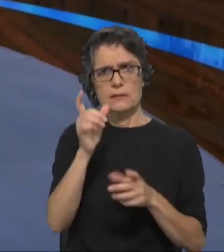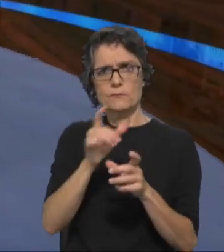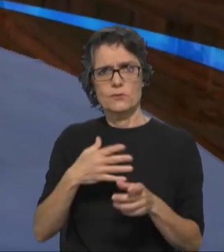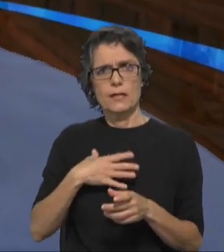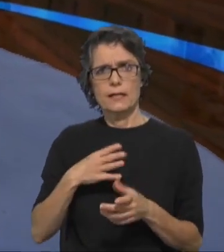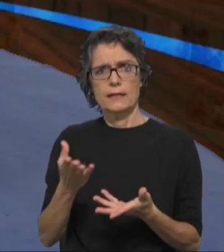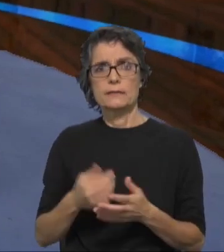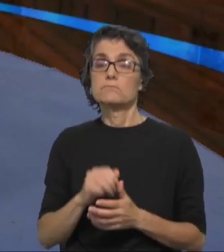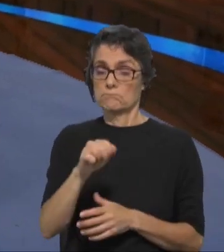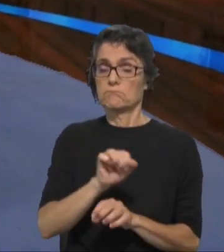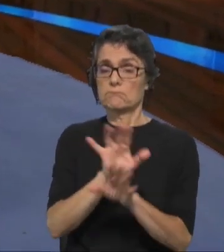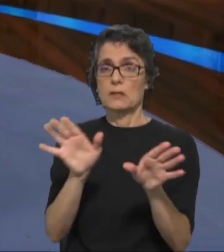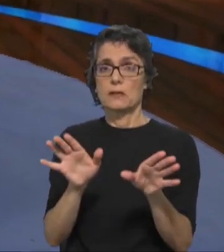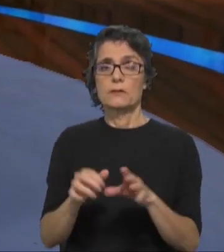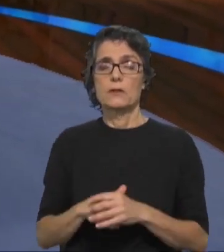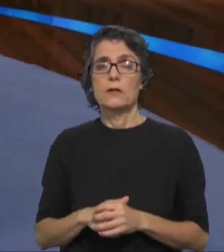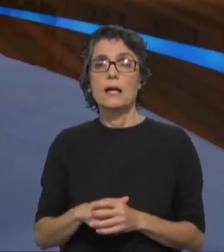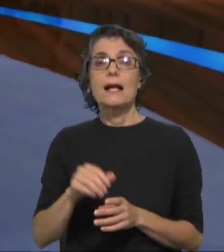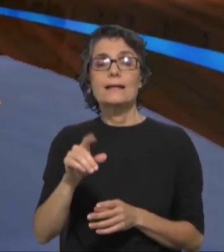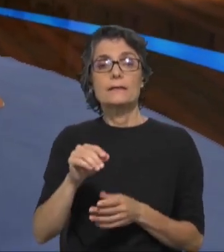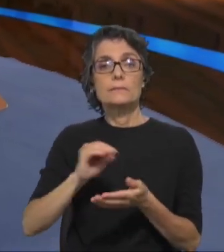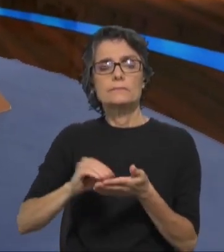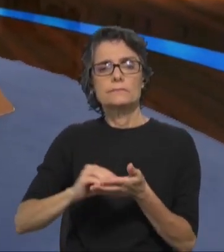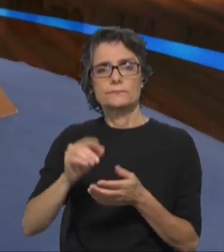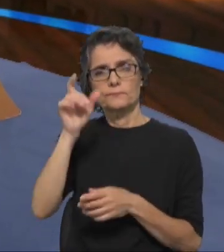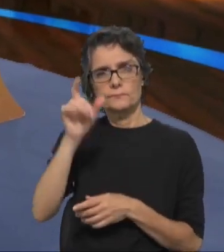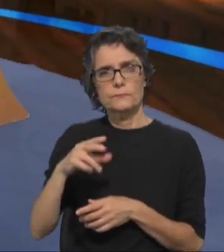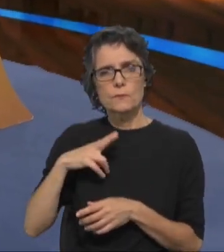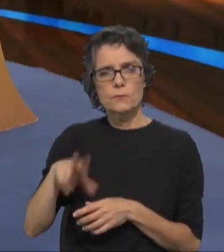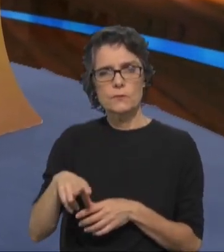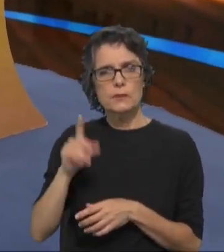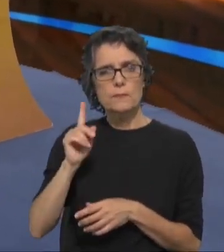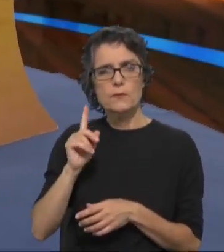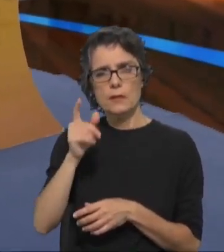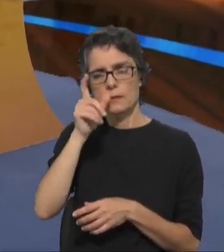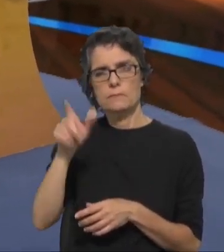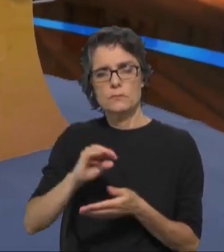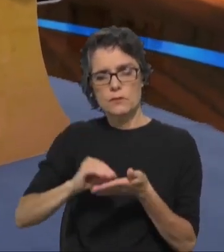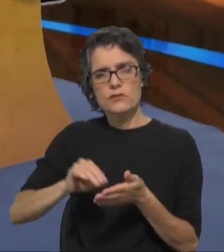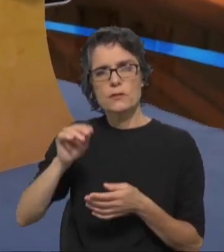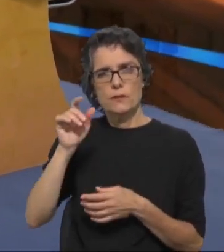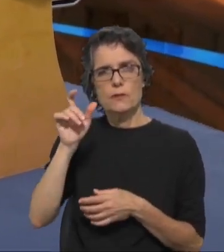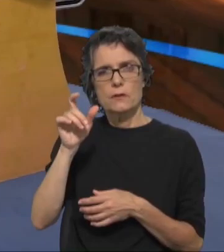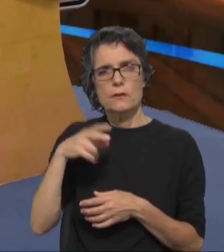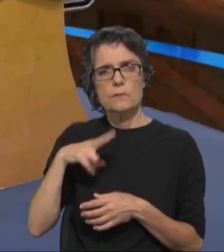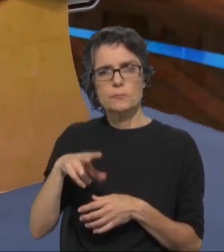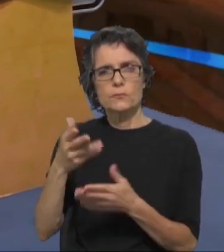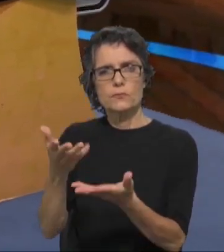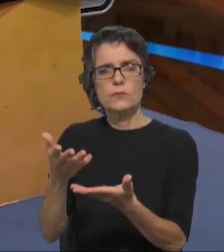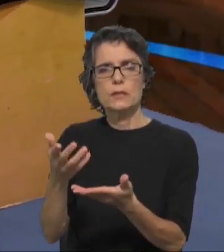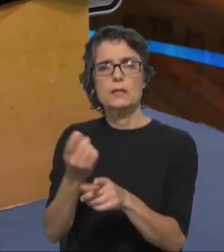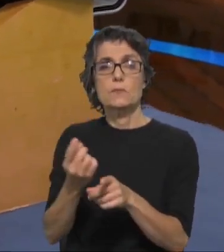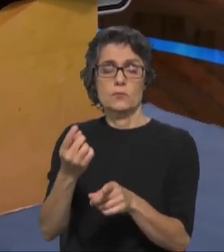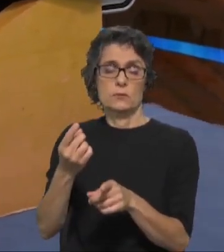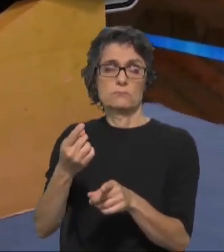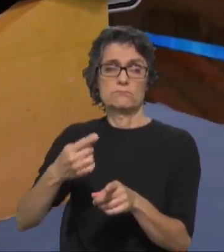que sim. E, principalmente, autores portugueses. É muito importante termos autores portugueses porque há o contexto de Portugal. Ainda que estejamos numa era global,